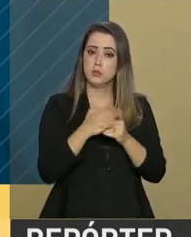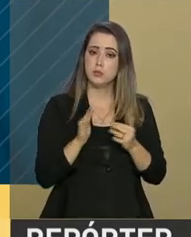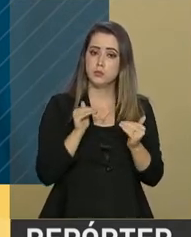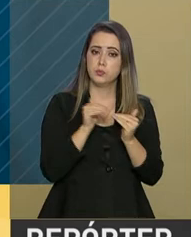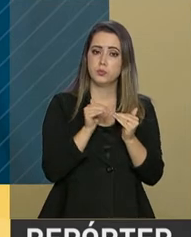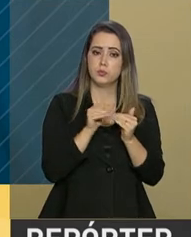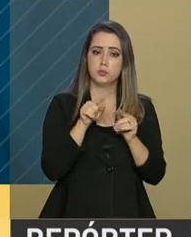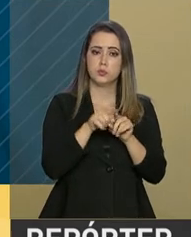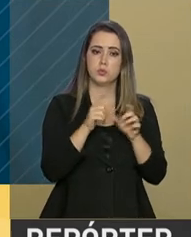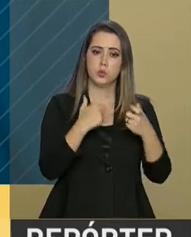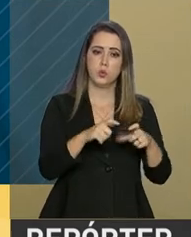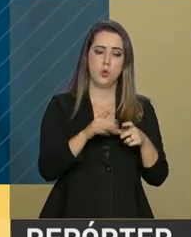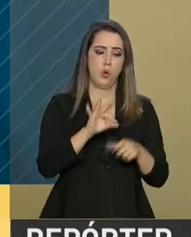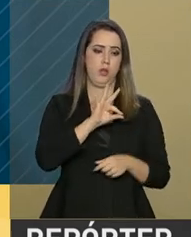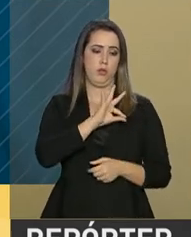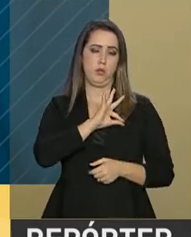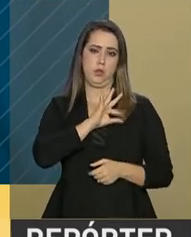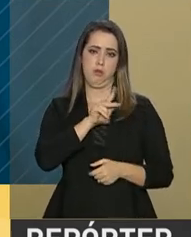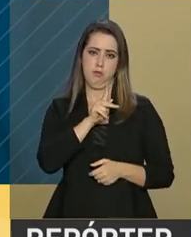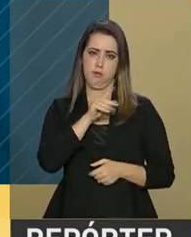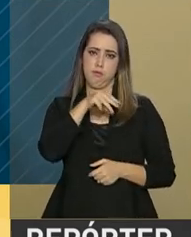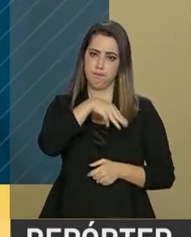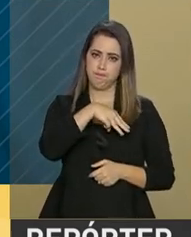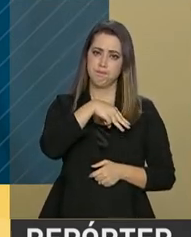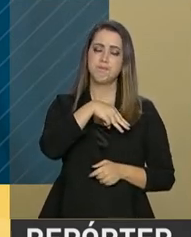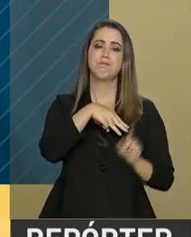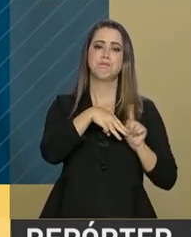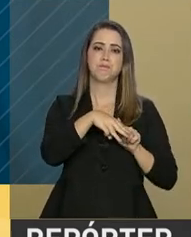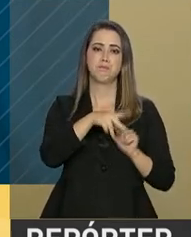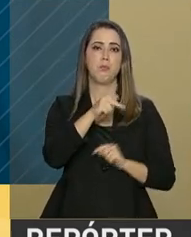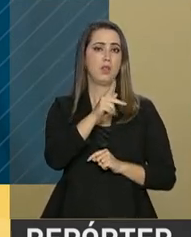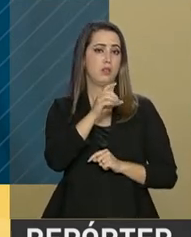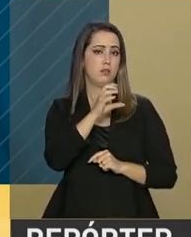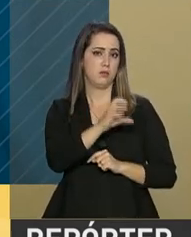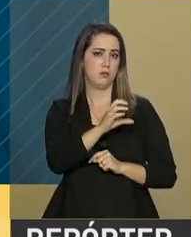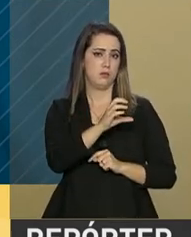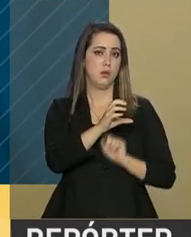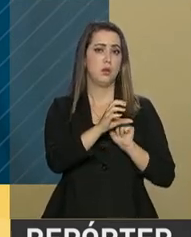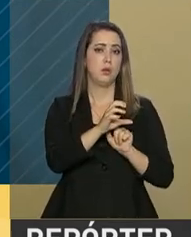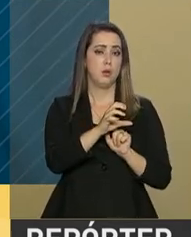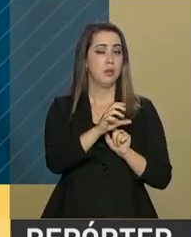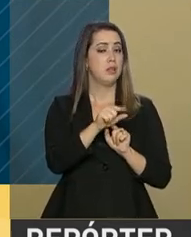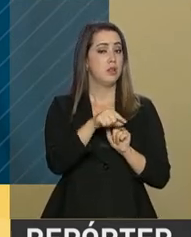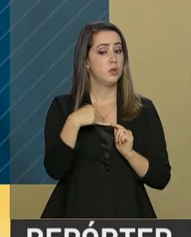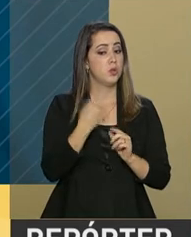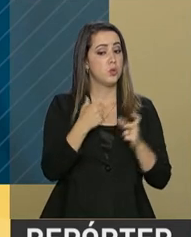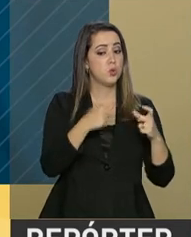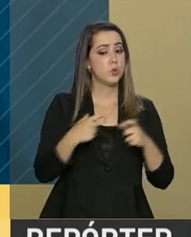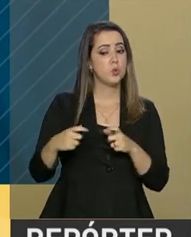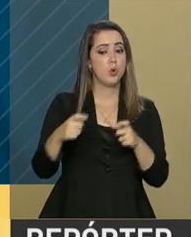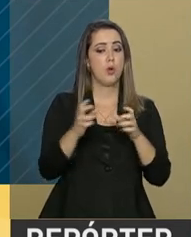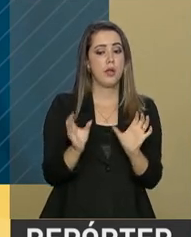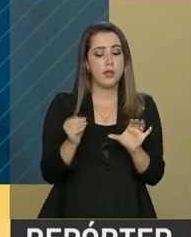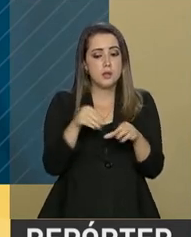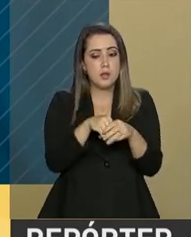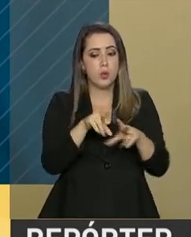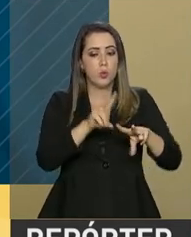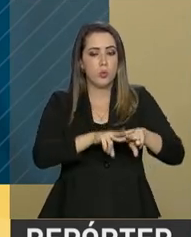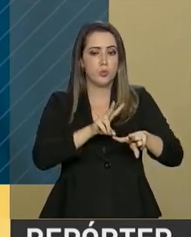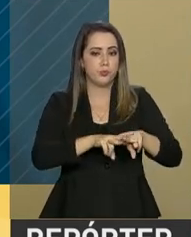nos batalhões de polícia militar nas delegacias da polícia civil e polícia civil e nas instalações penitenciárias